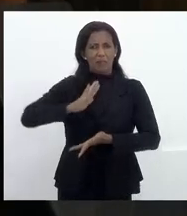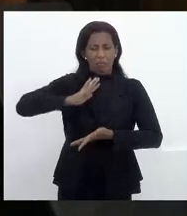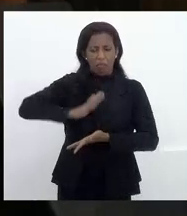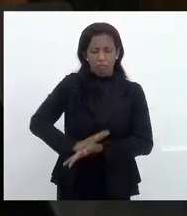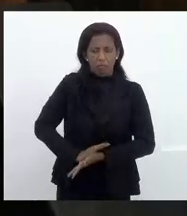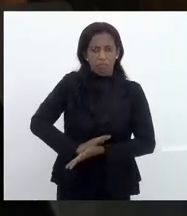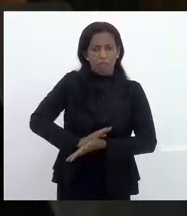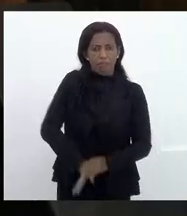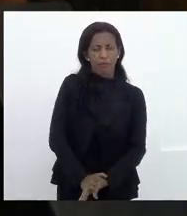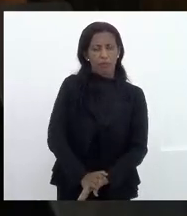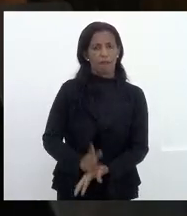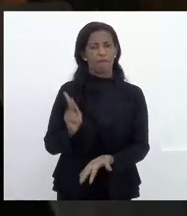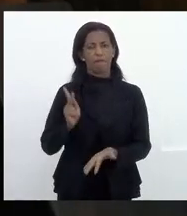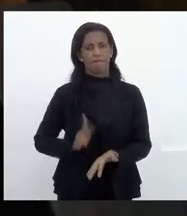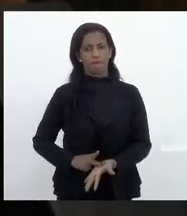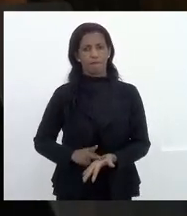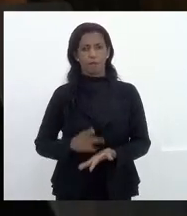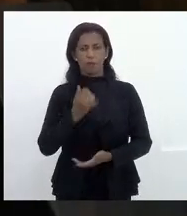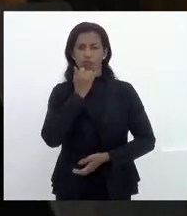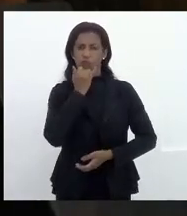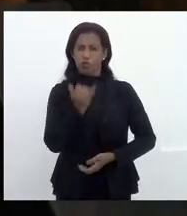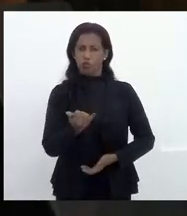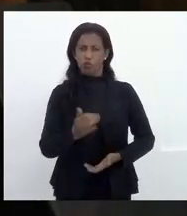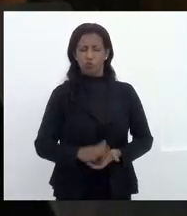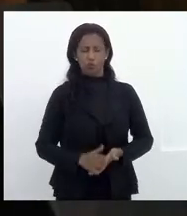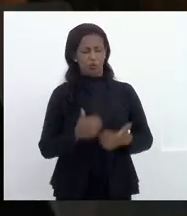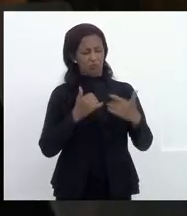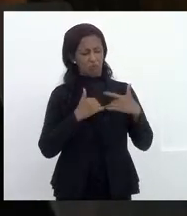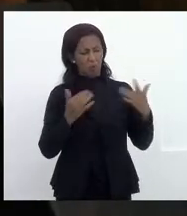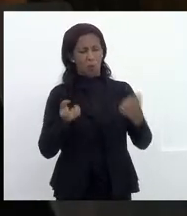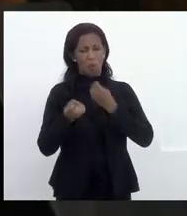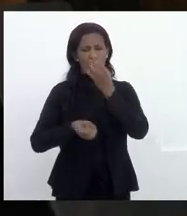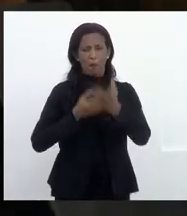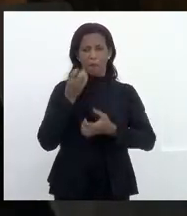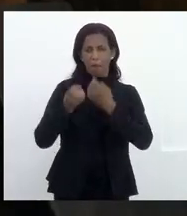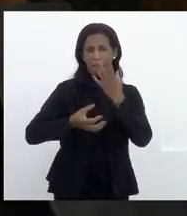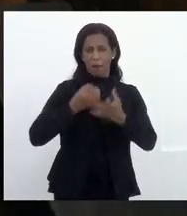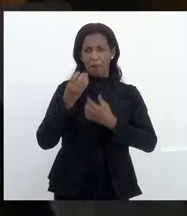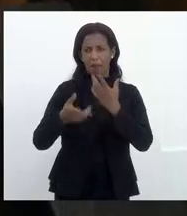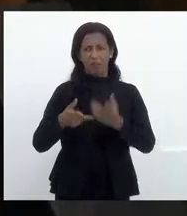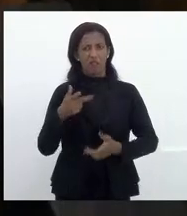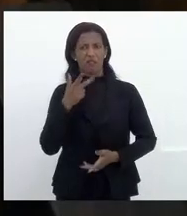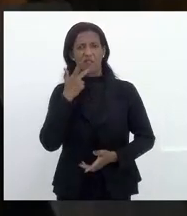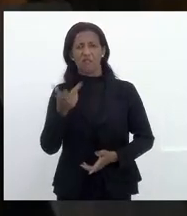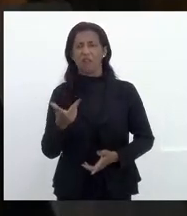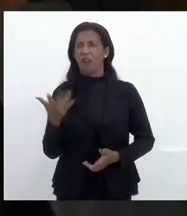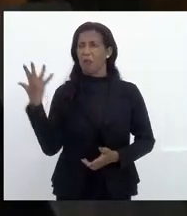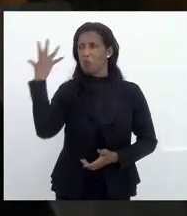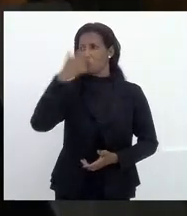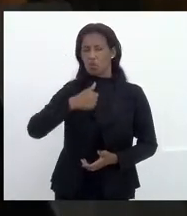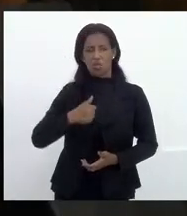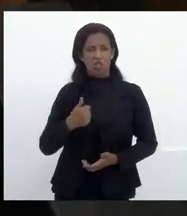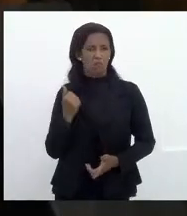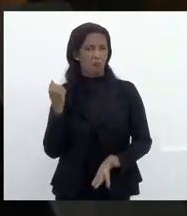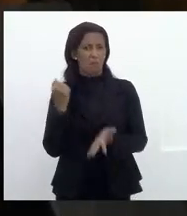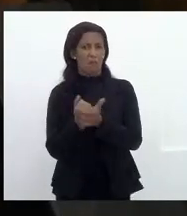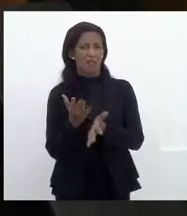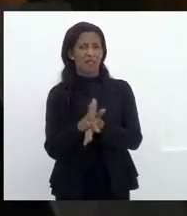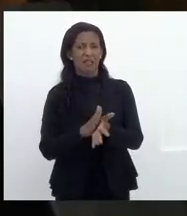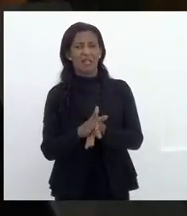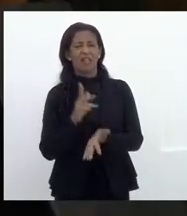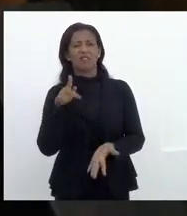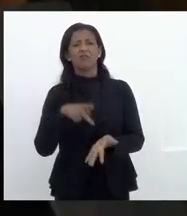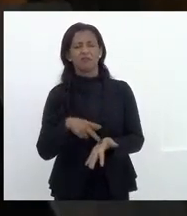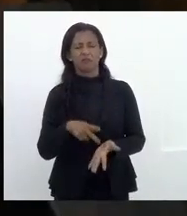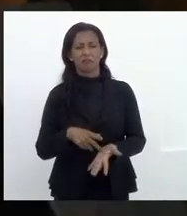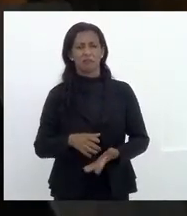nosso pescoço Essa é a verdade me desculpa tô aqui abri meu coração não vi para uso em outras palavras eclética para aquele impactar nada na